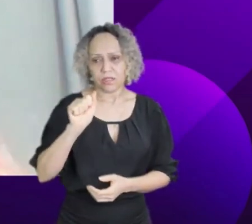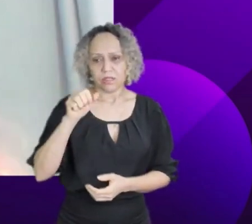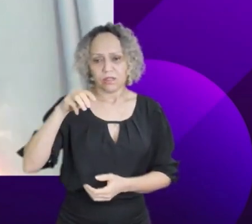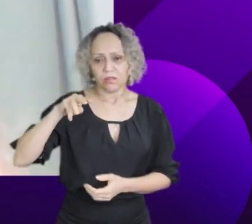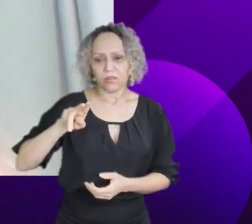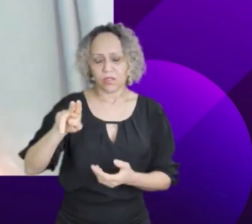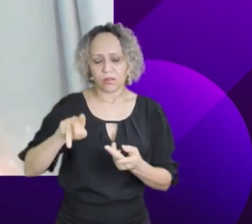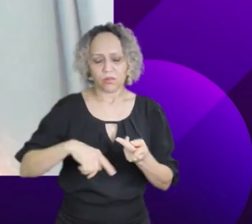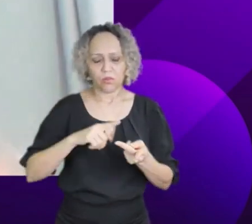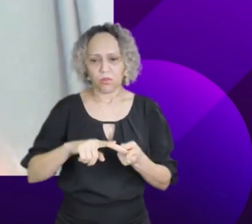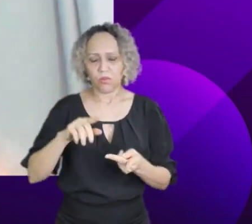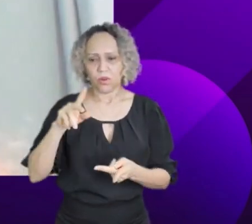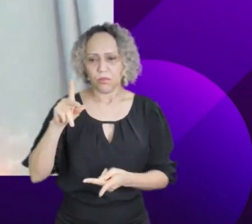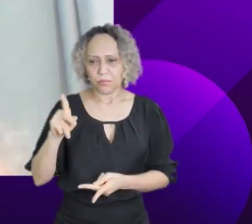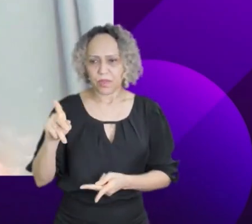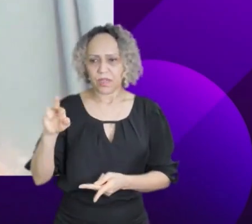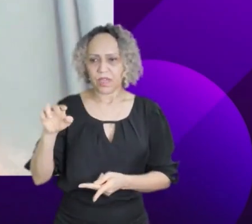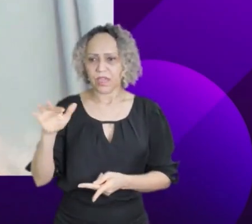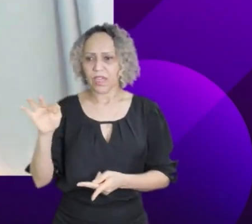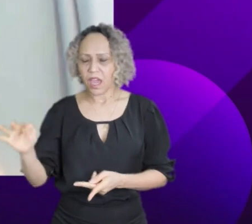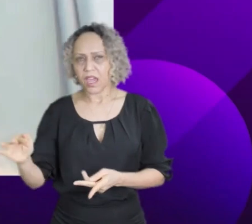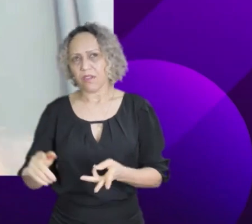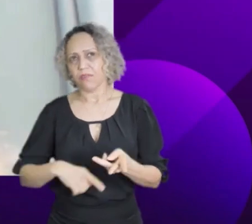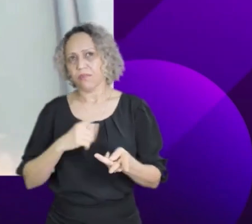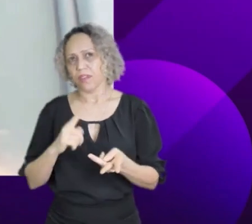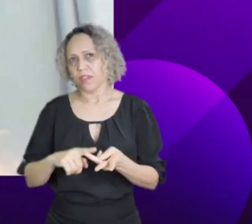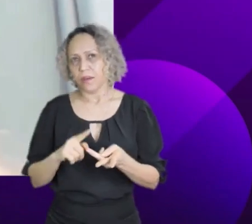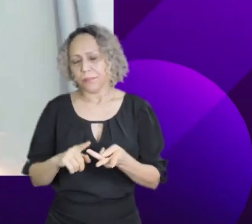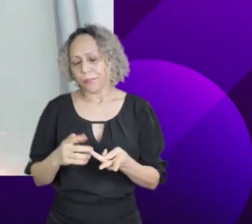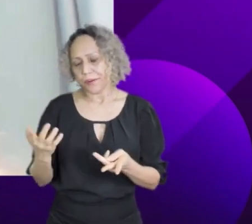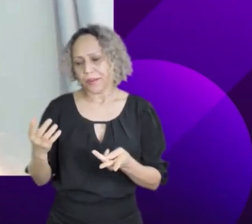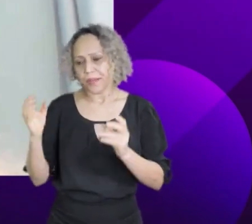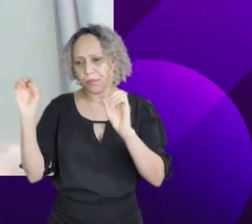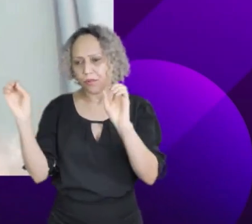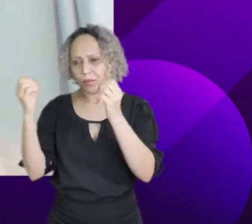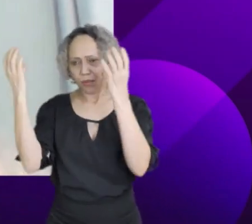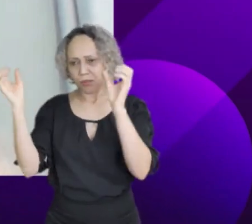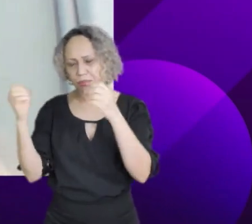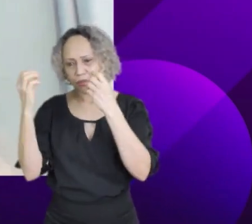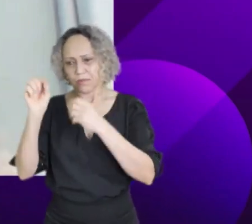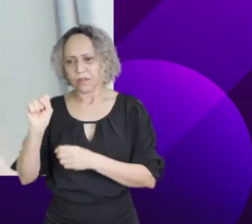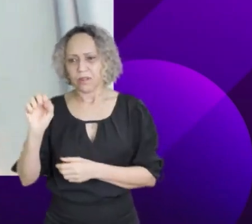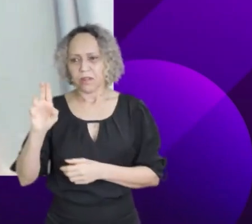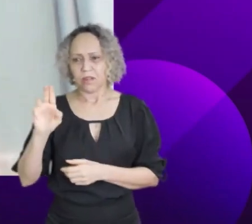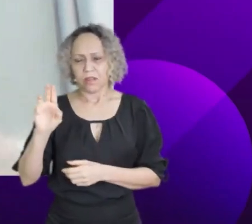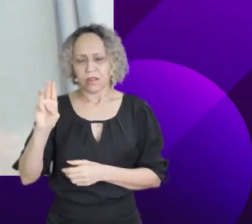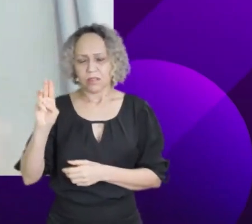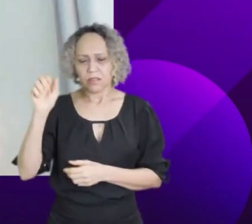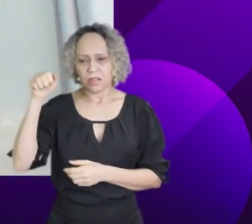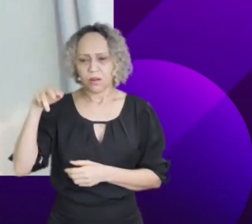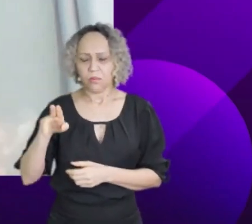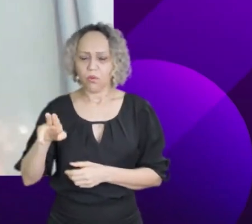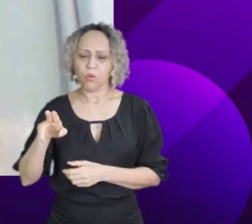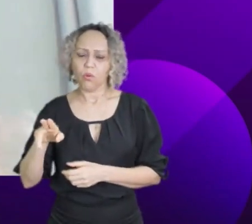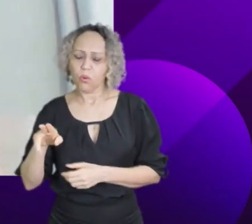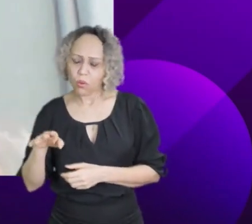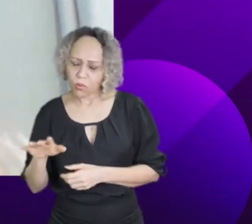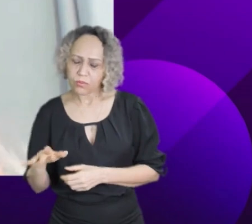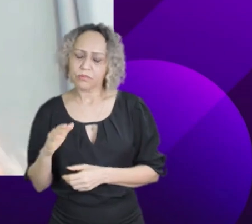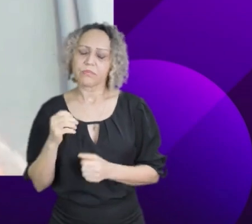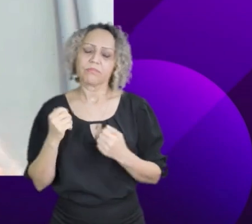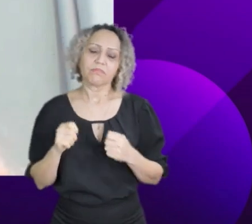locais, vários agentes. Então, é preciso que haja uma padronização, uma junção de todas essas